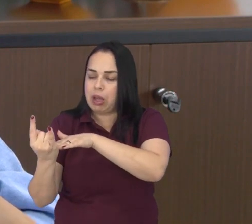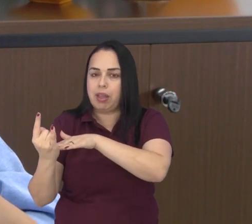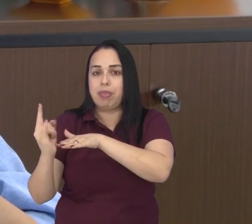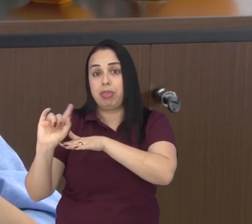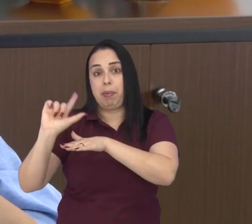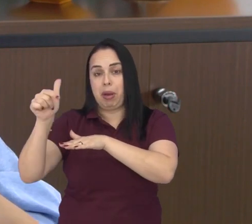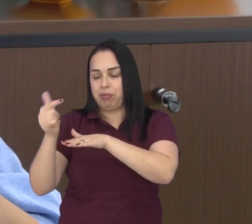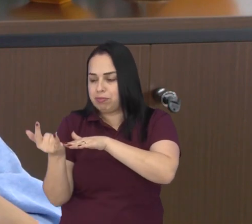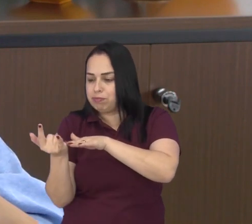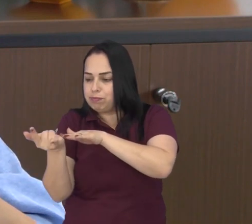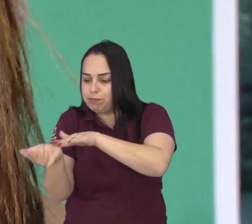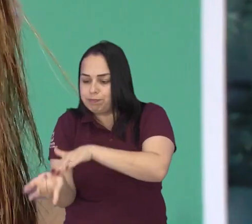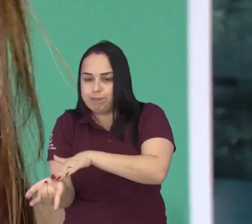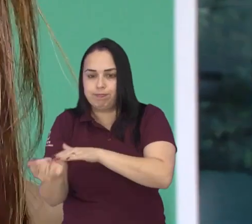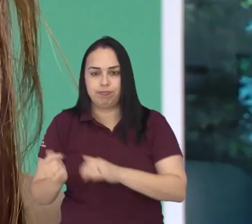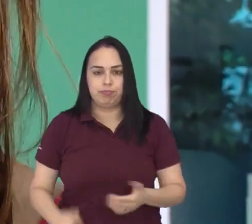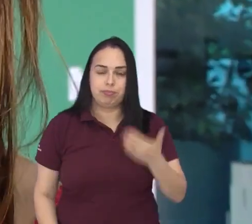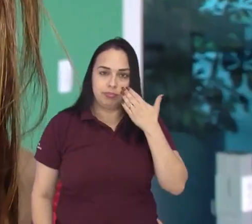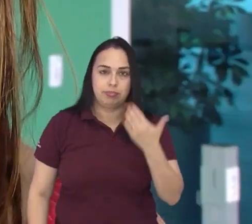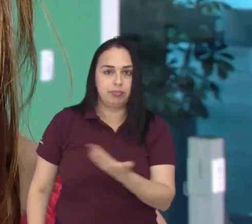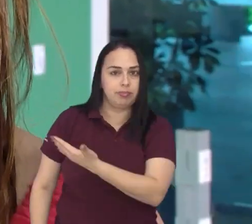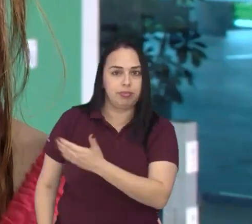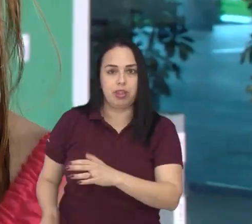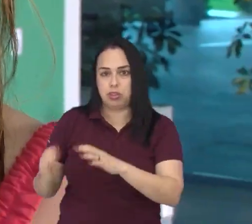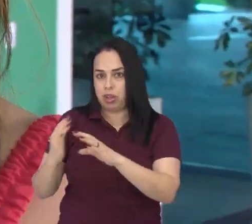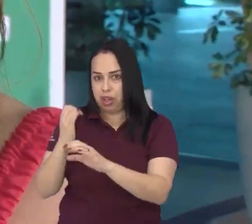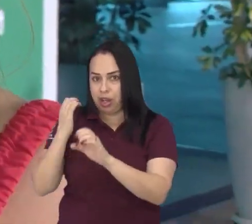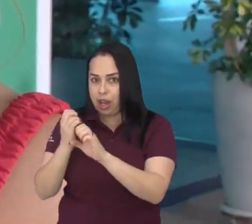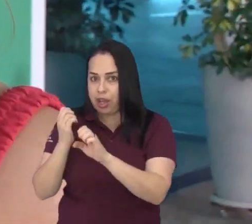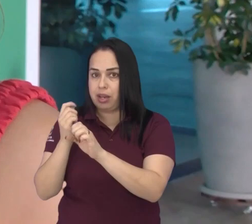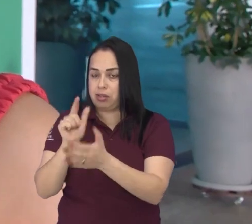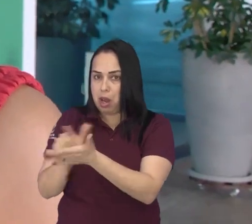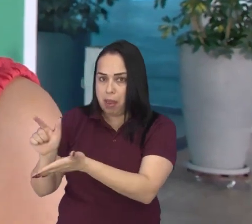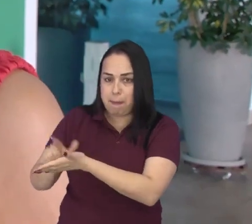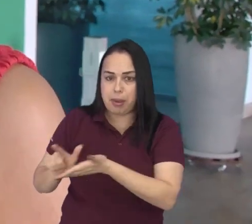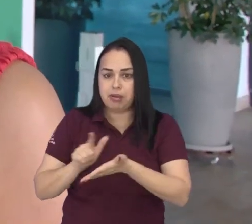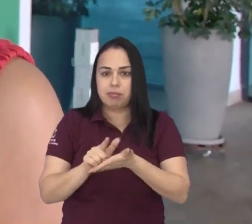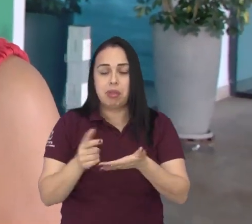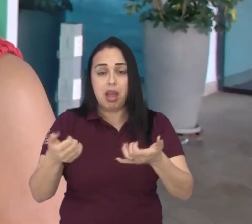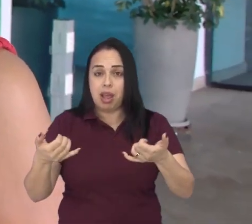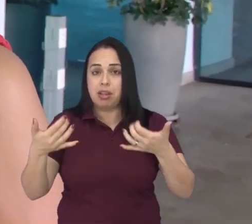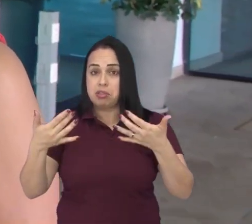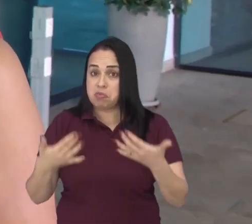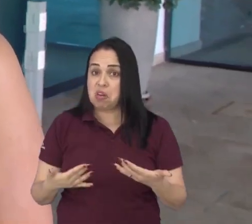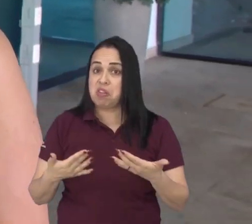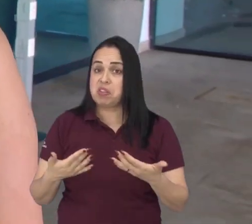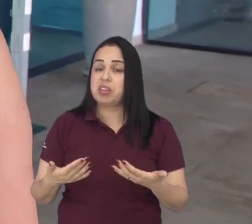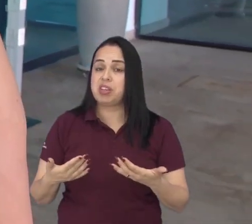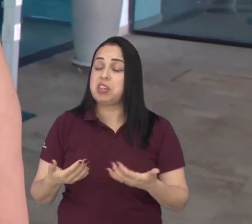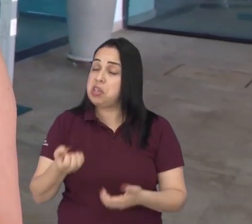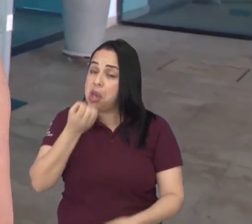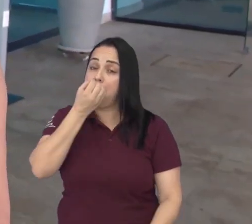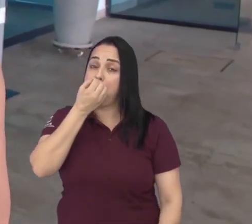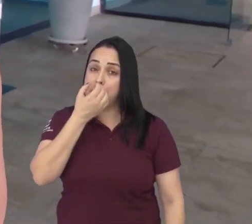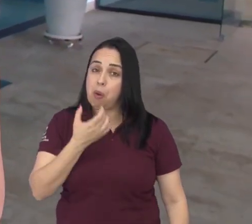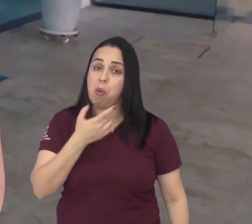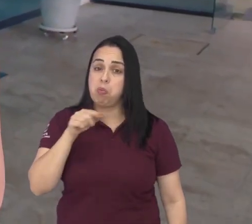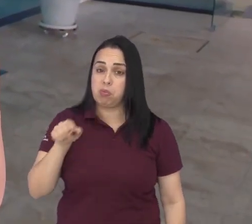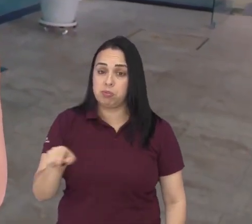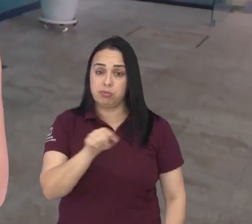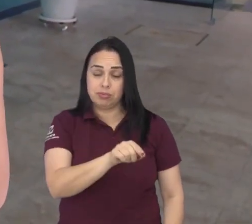caminhão e volta a lixeira para o local. Doutora em Engenharia Sanitária, Fabiana Fiore destaca os benefícios da